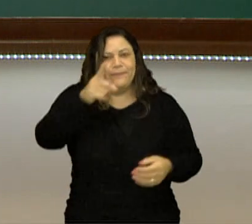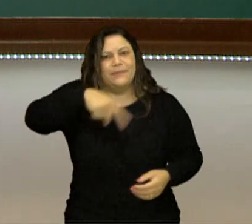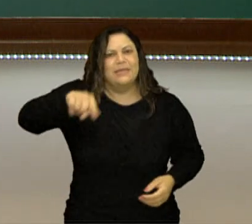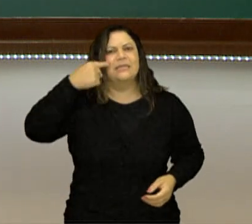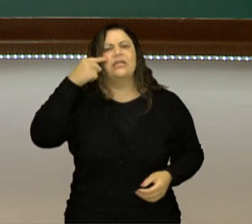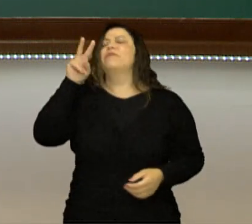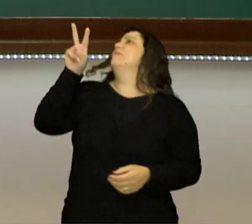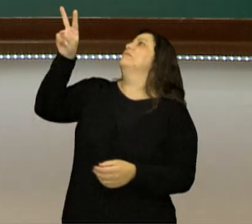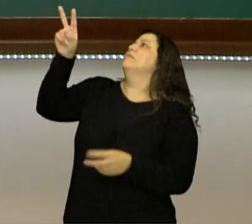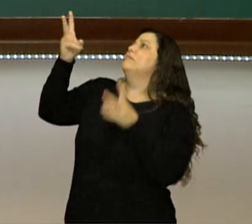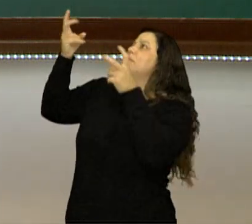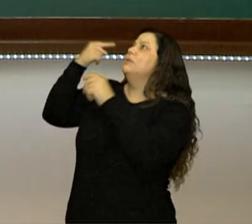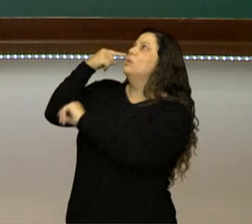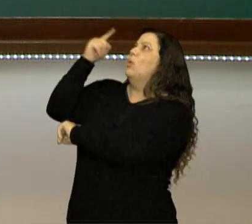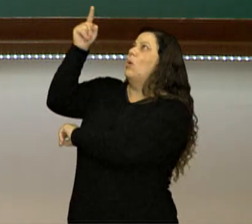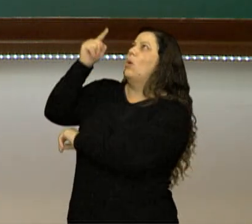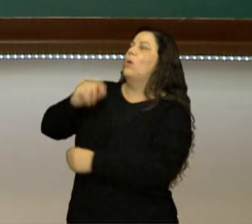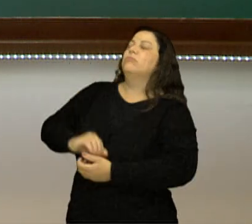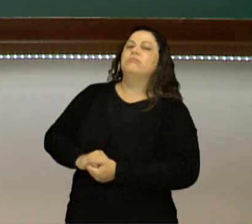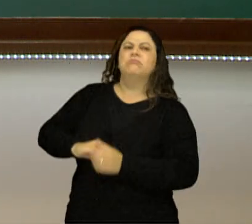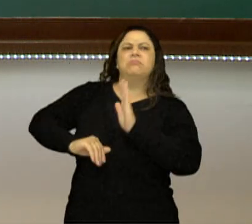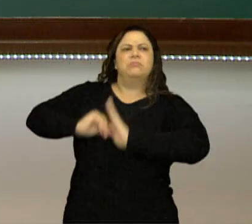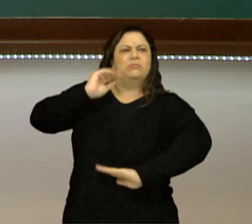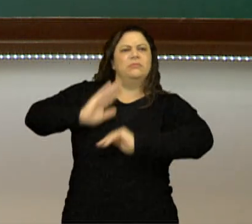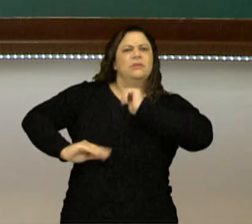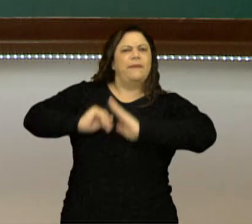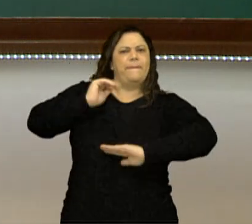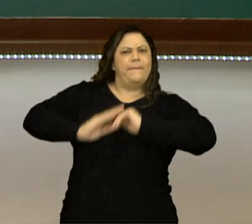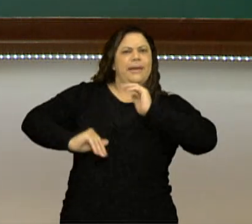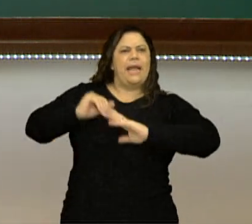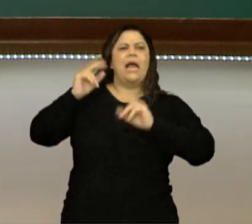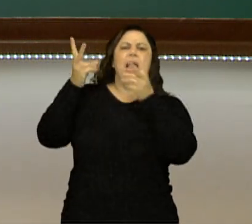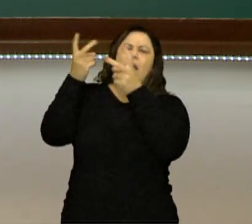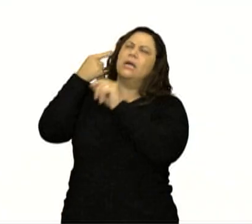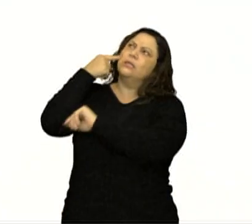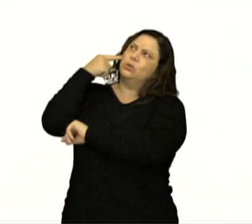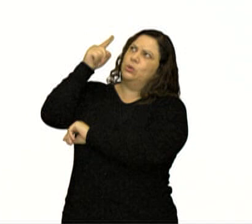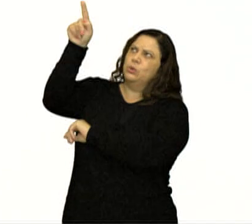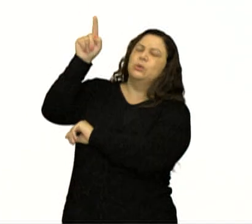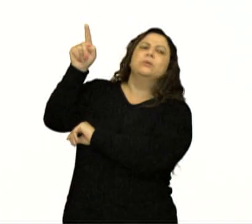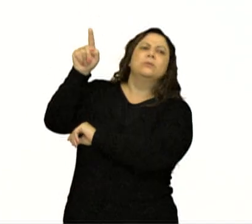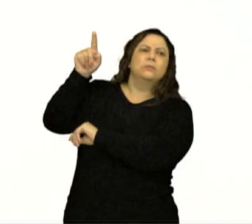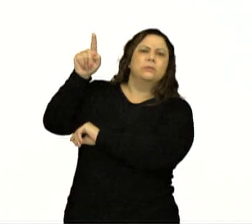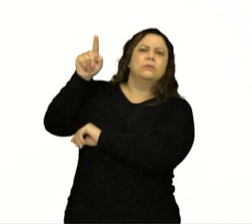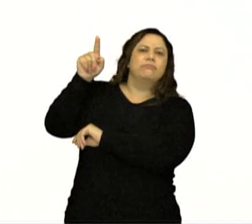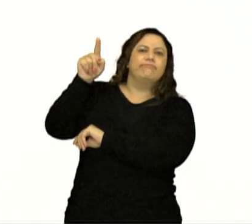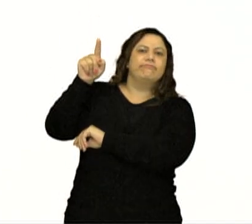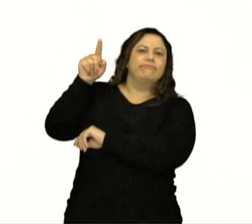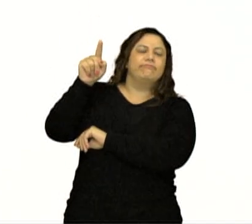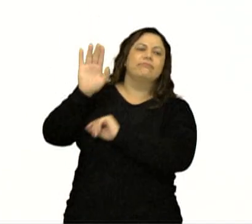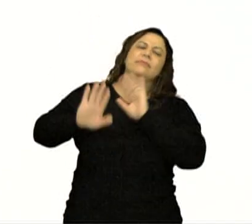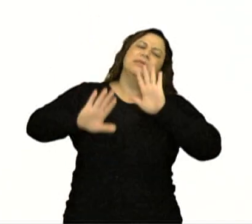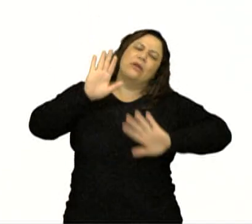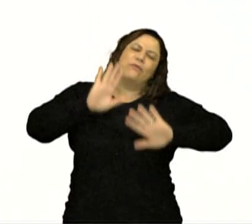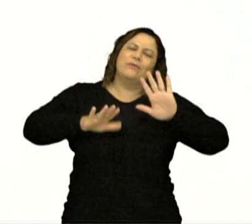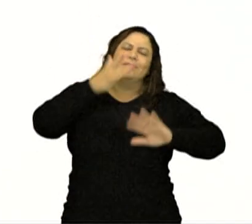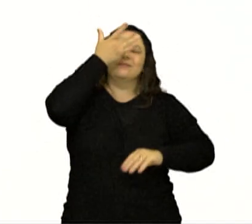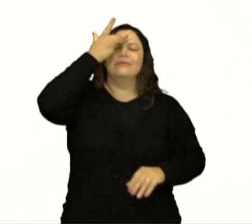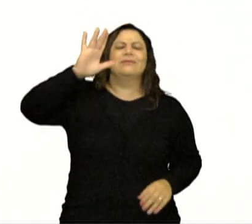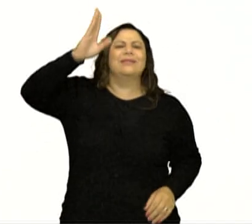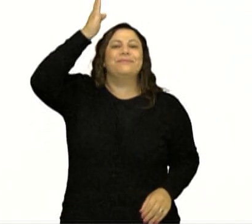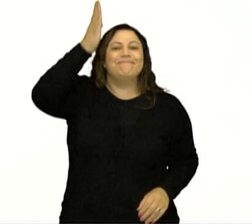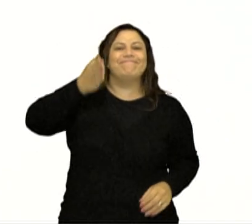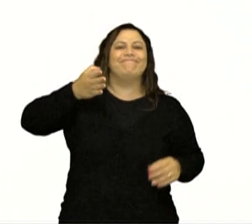em mitose, gente, assim, na prática, né? Já ouviu falar com certeza, mas muitas vezes talvez você não saiba exatamente o que